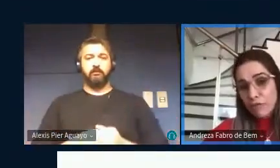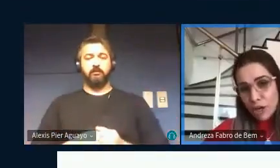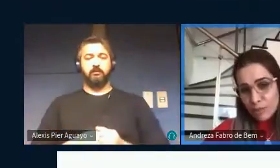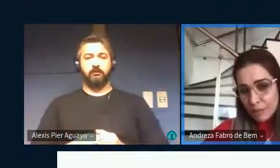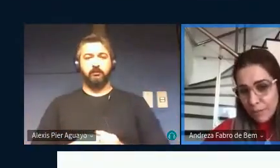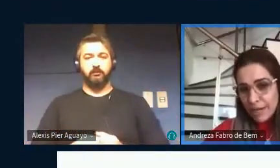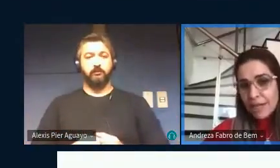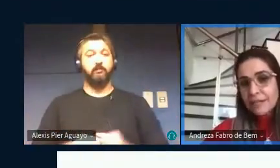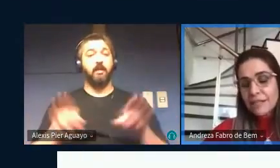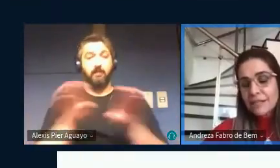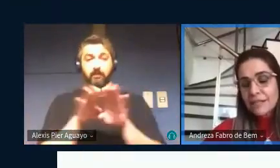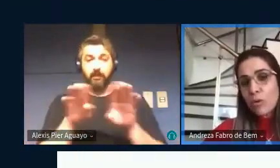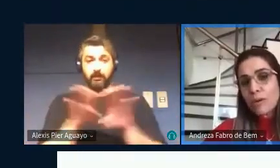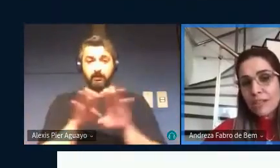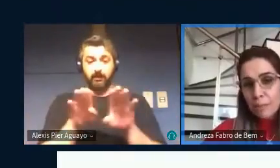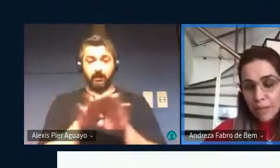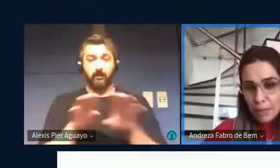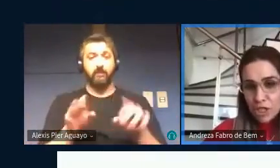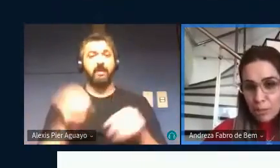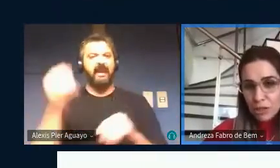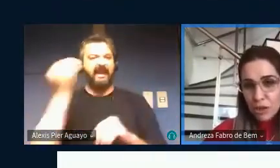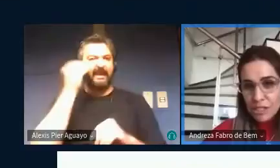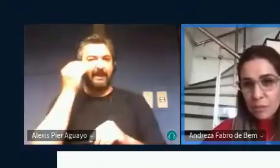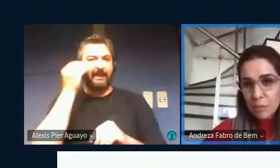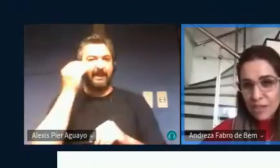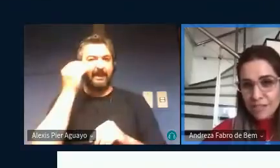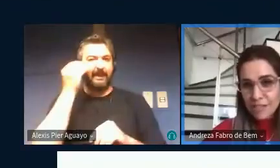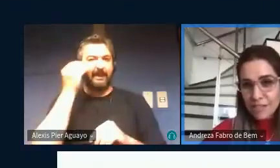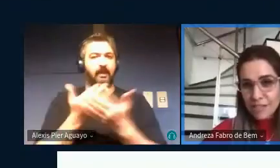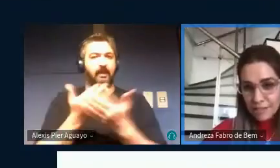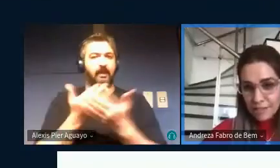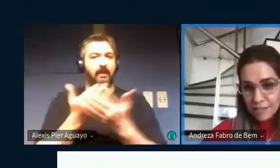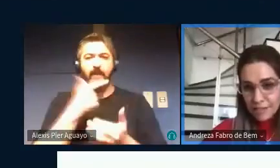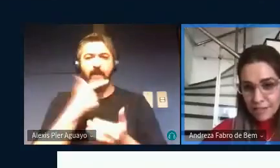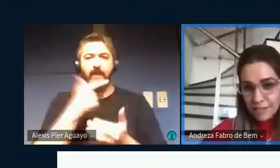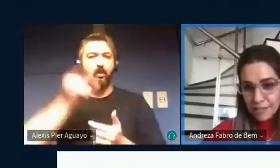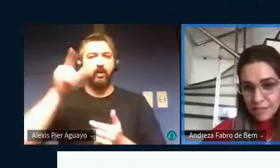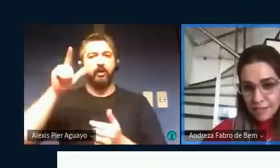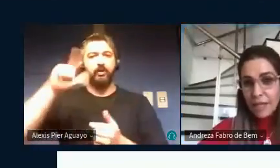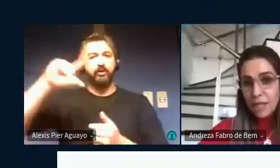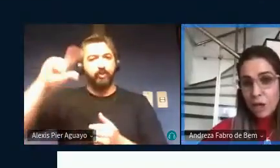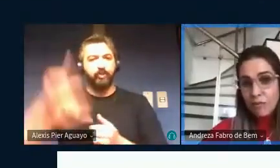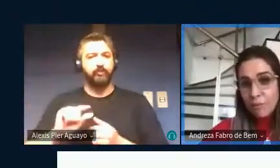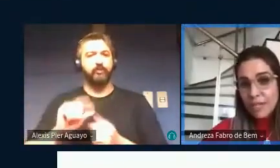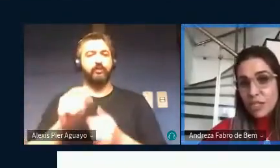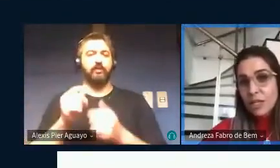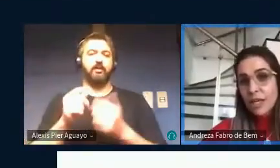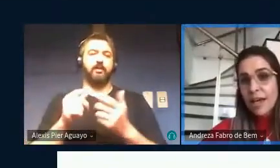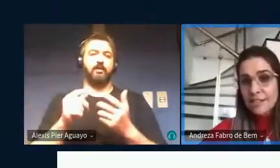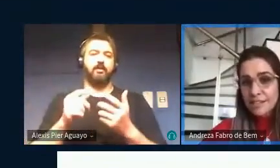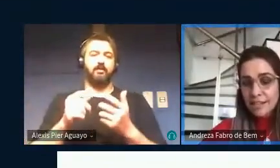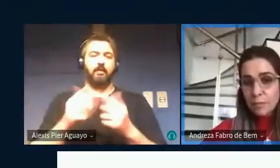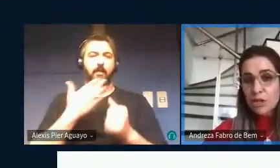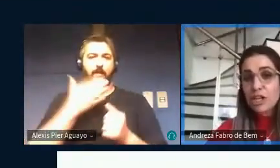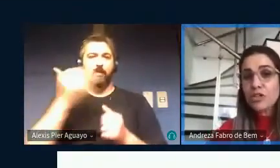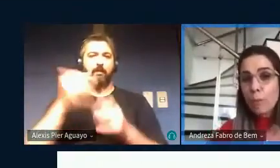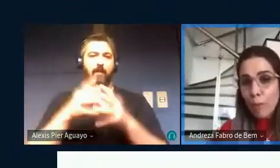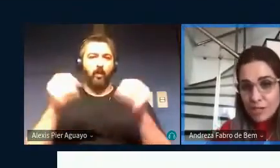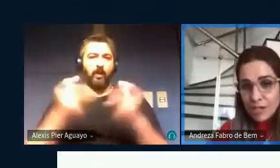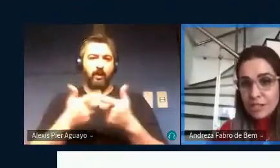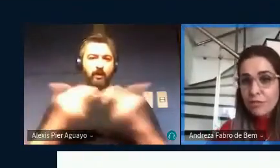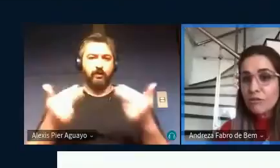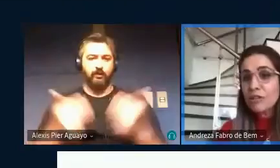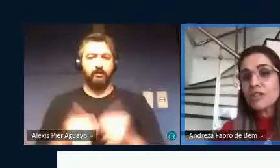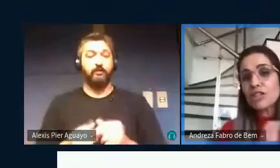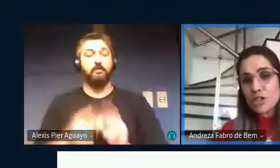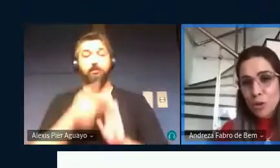mesma forma também testar alguma terapia medicamentosa que pudesse verter essa. E obviamente que esse projeto só pode